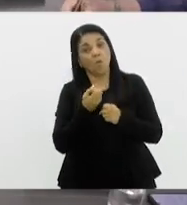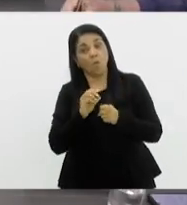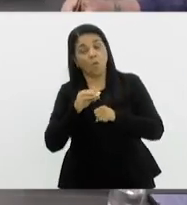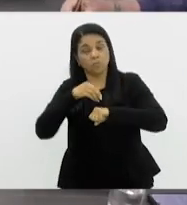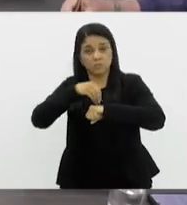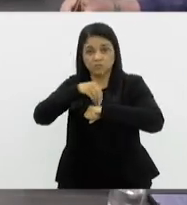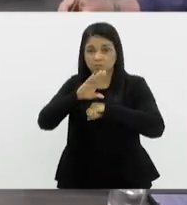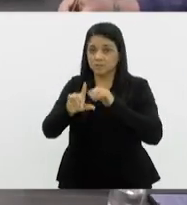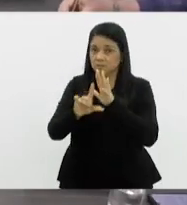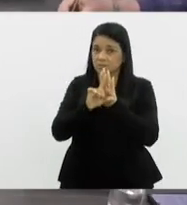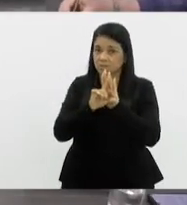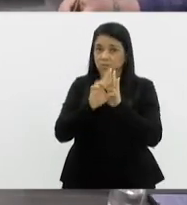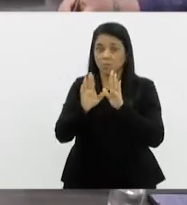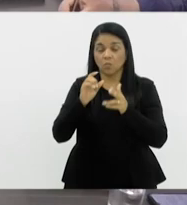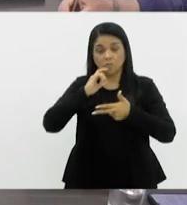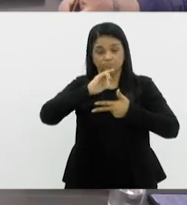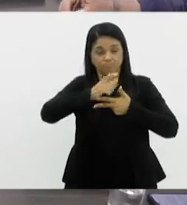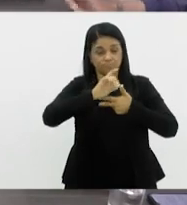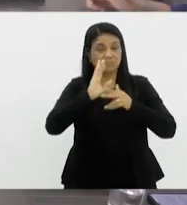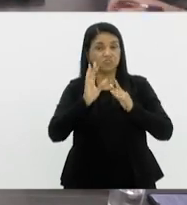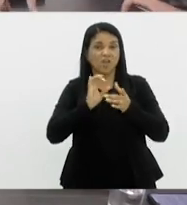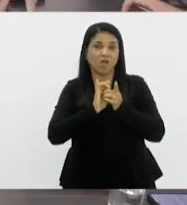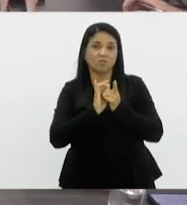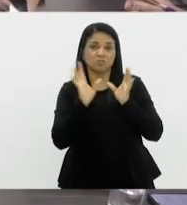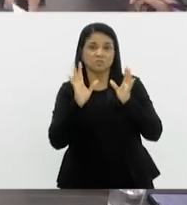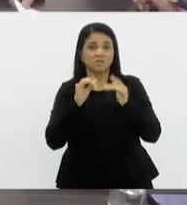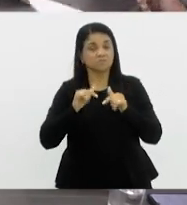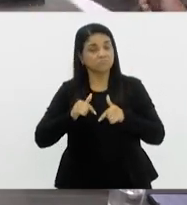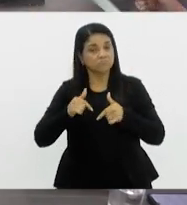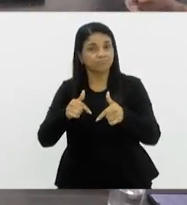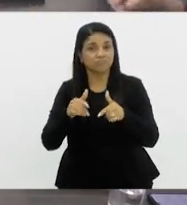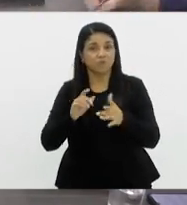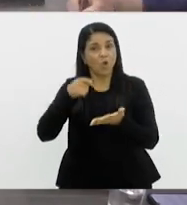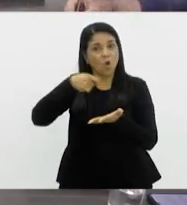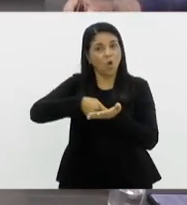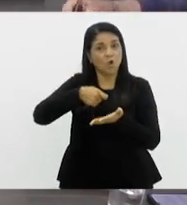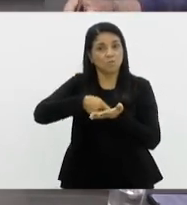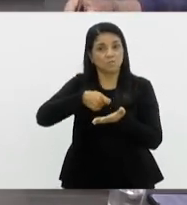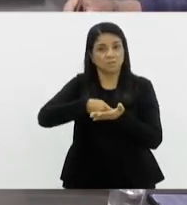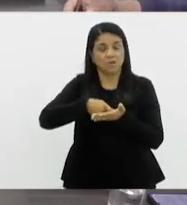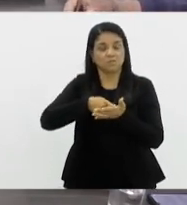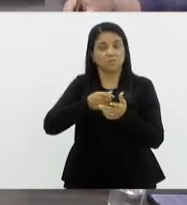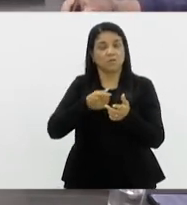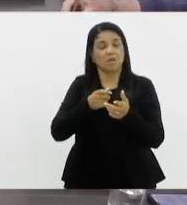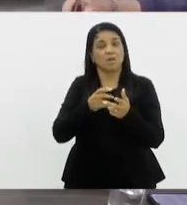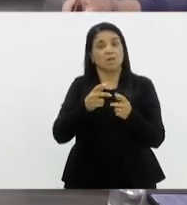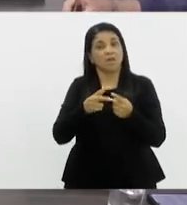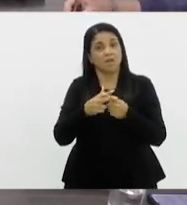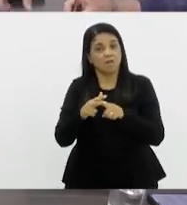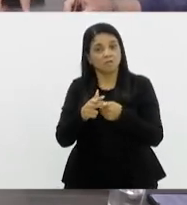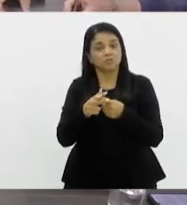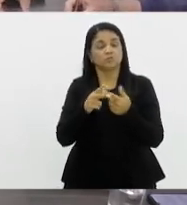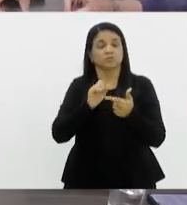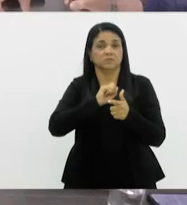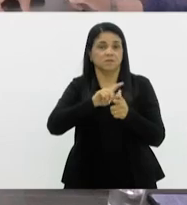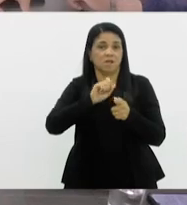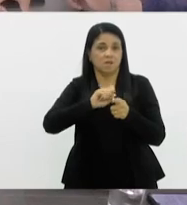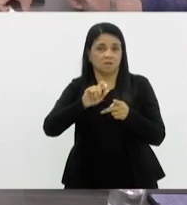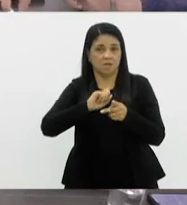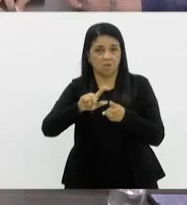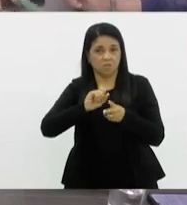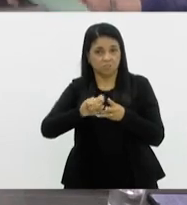por óbvio, o Poder Executivo já está autorizado a proceder aqui, e obrigado, inclusive, a fazer os reajustes.